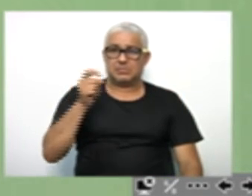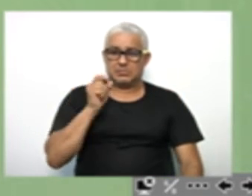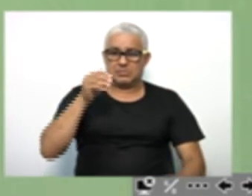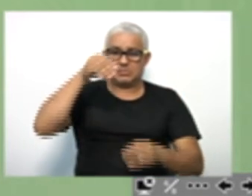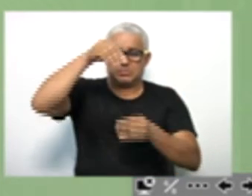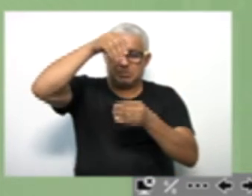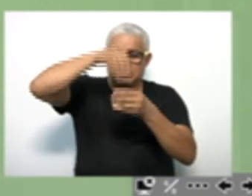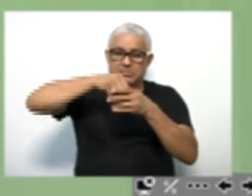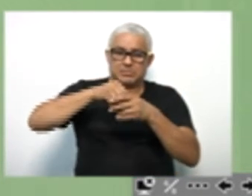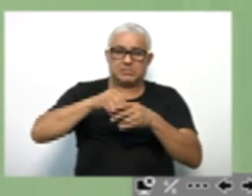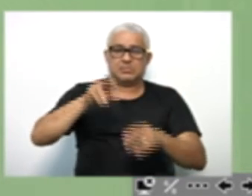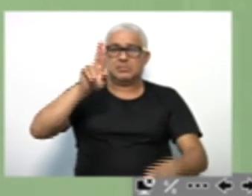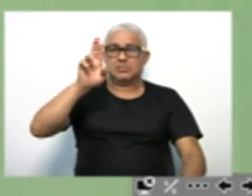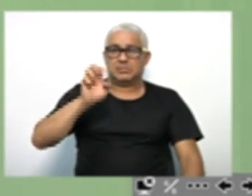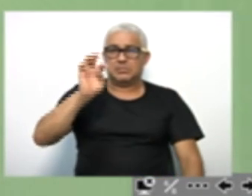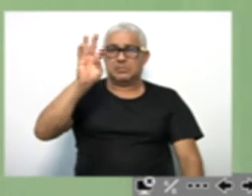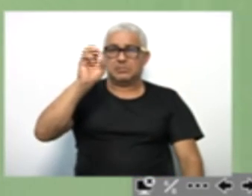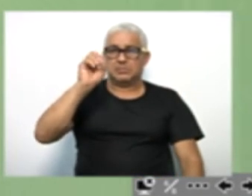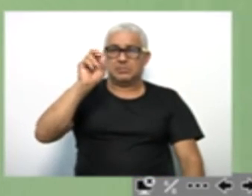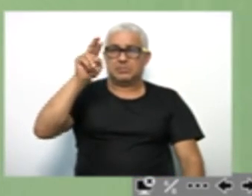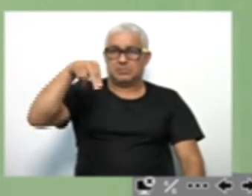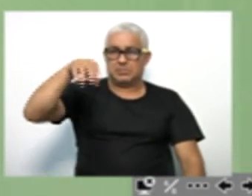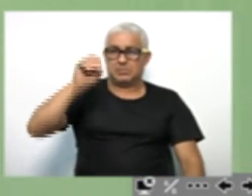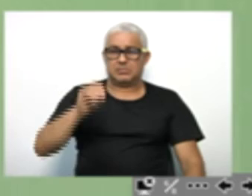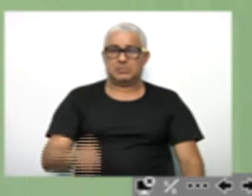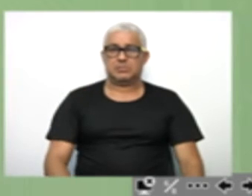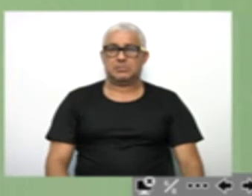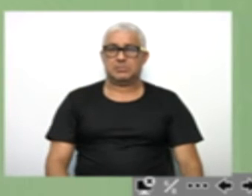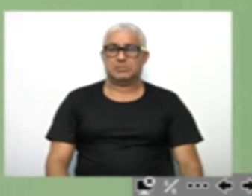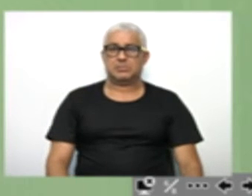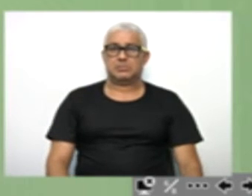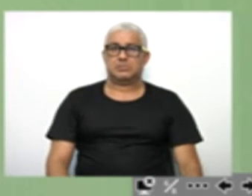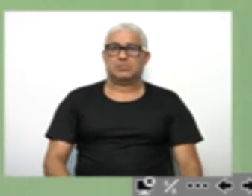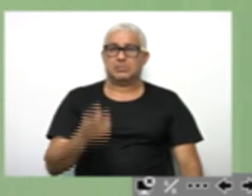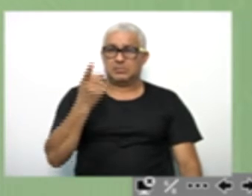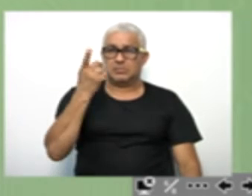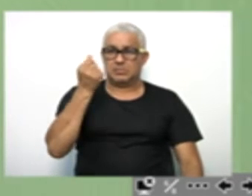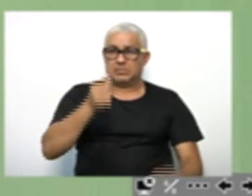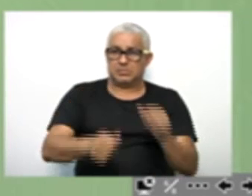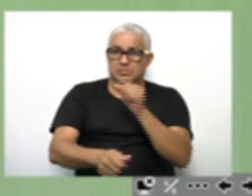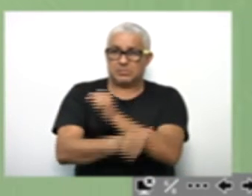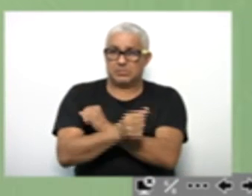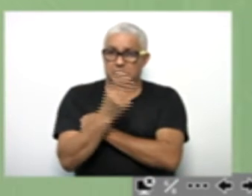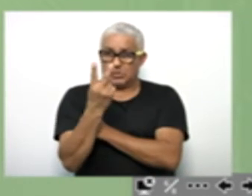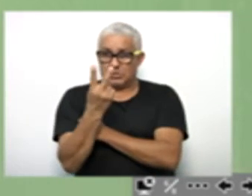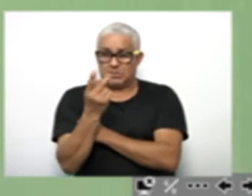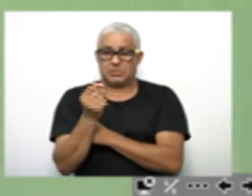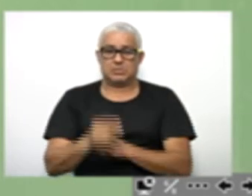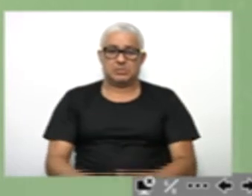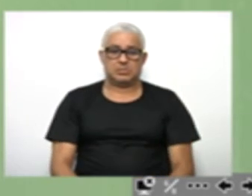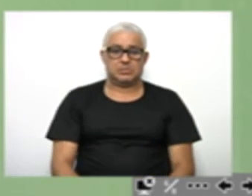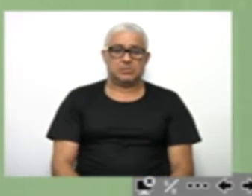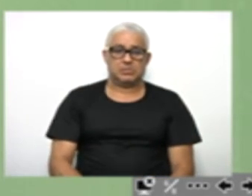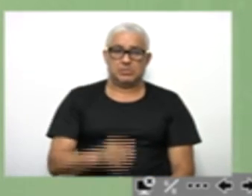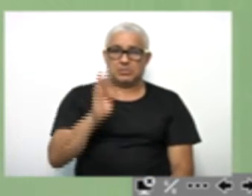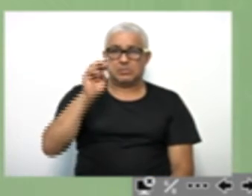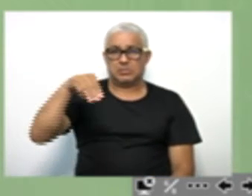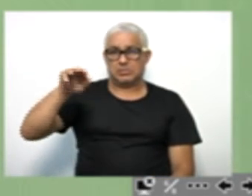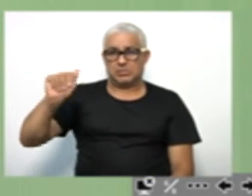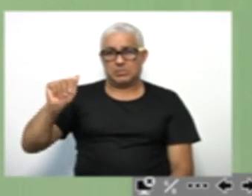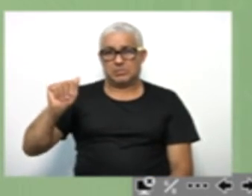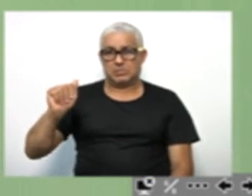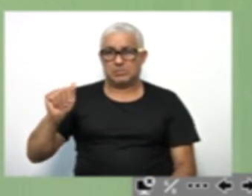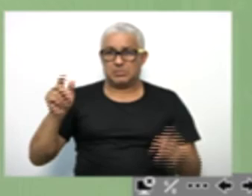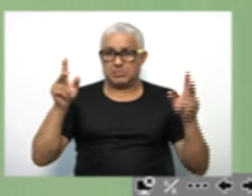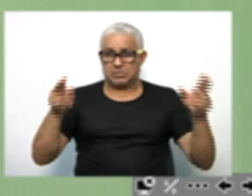eu contextualizei com os dois investimentos. Quando a taxa mínima de atratividade, a TMA, é